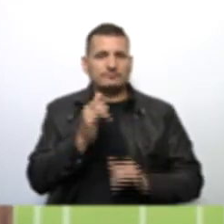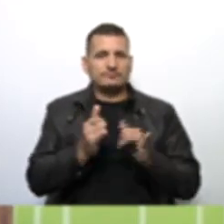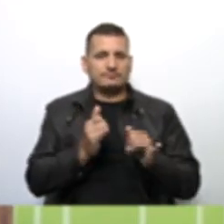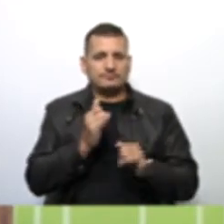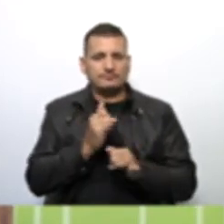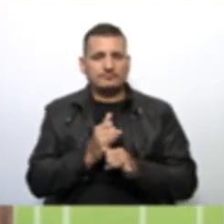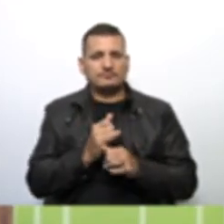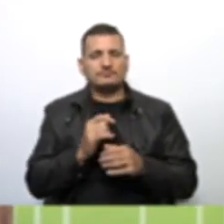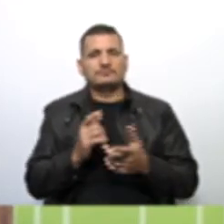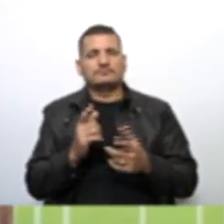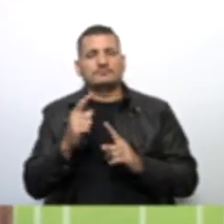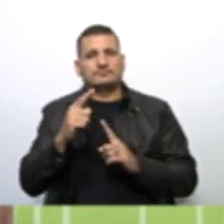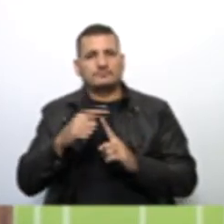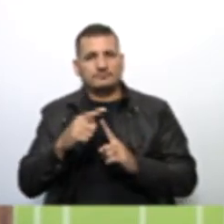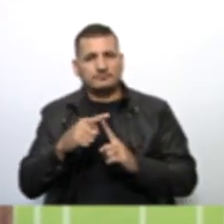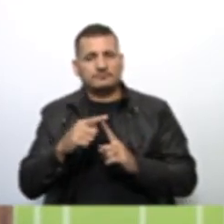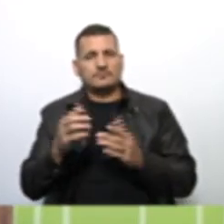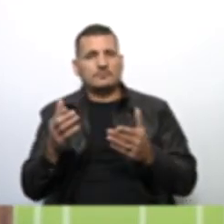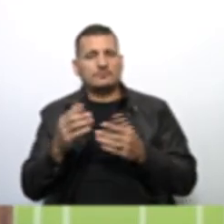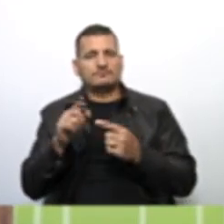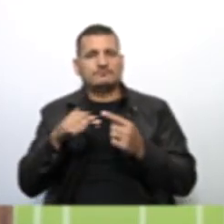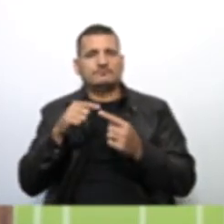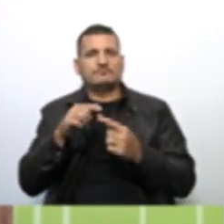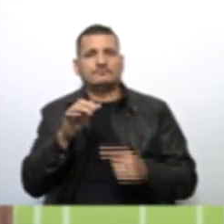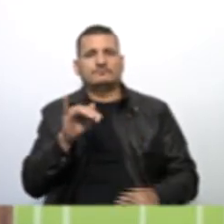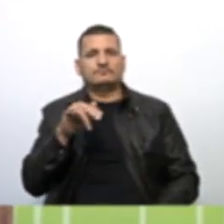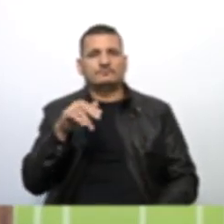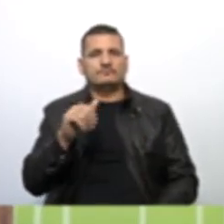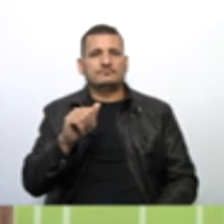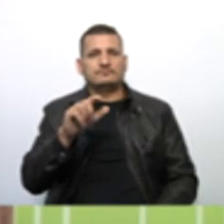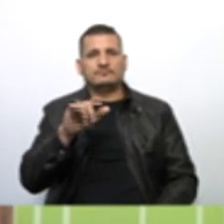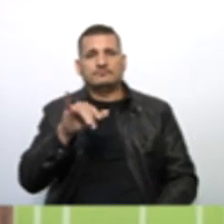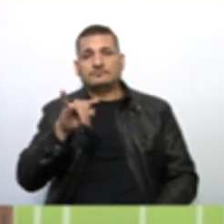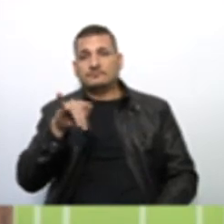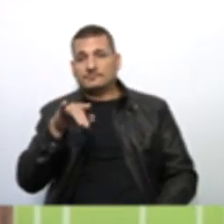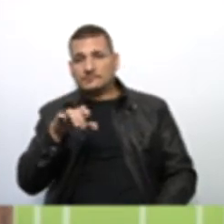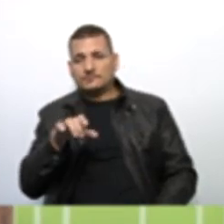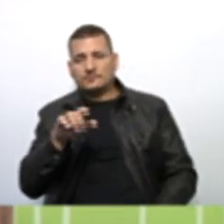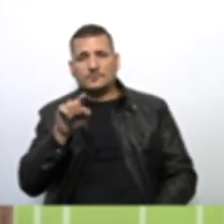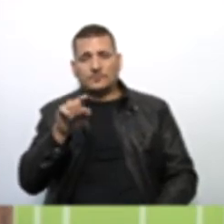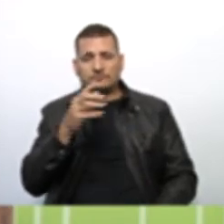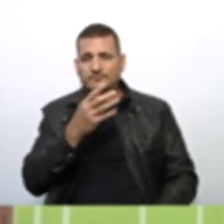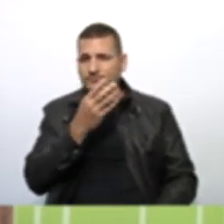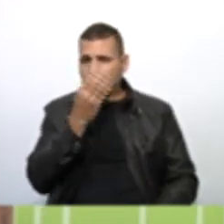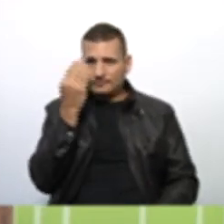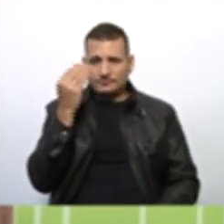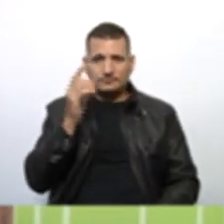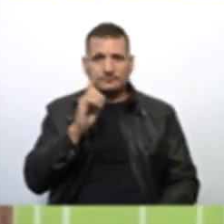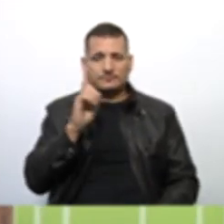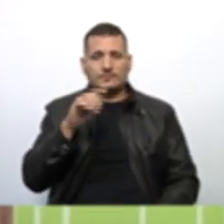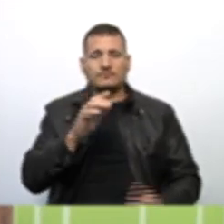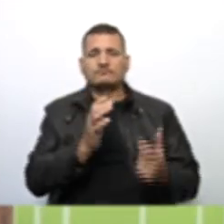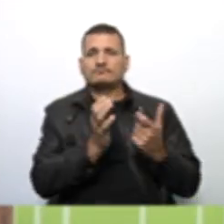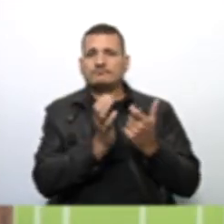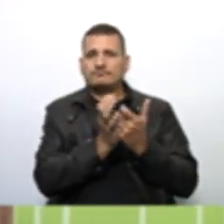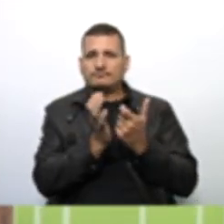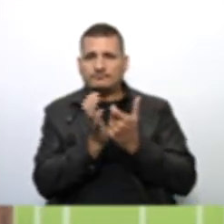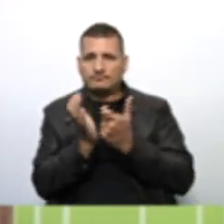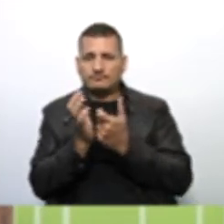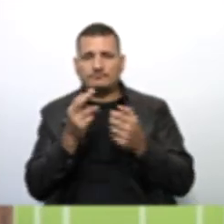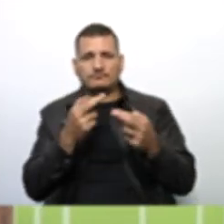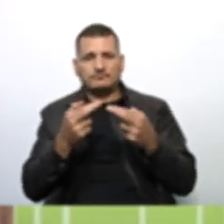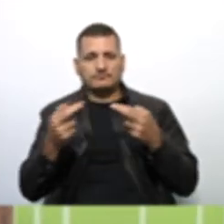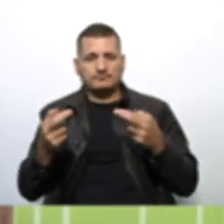a topologia, e vamos para a finalidade. Pessoal, não esqueçam, pessoal, que são classificações de